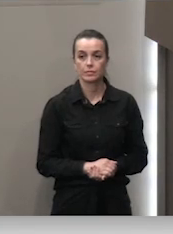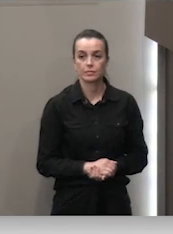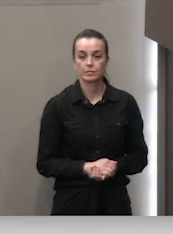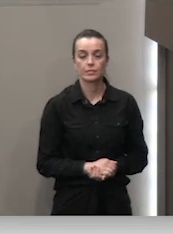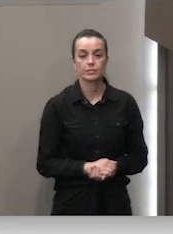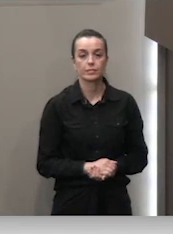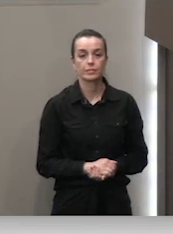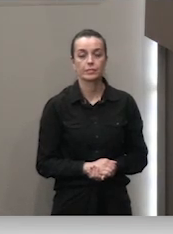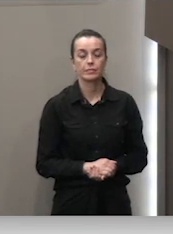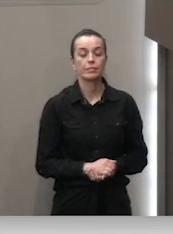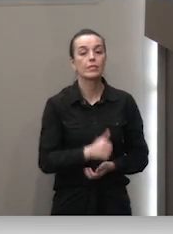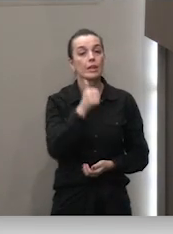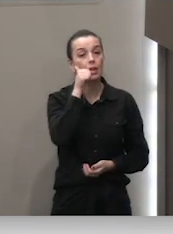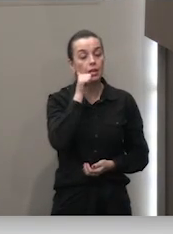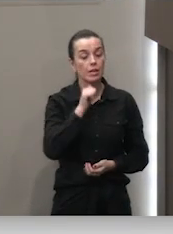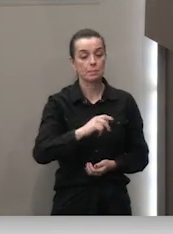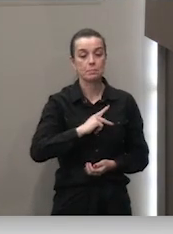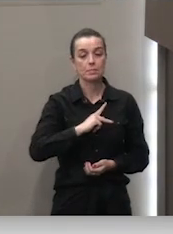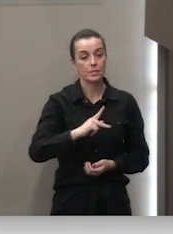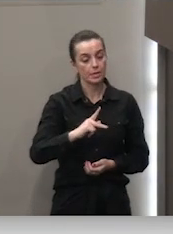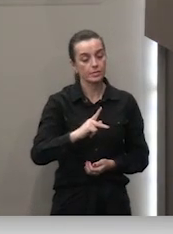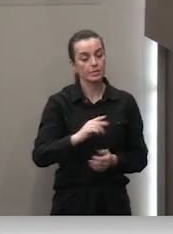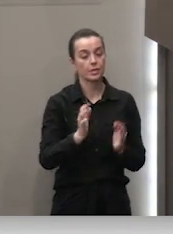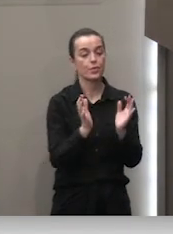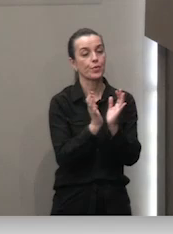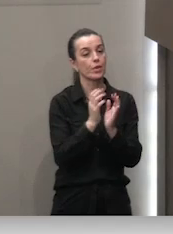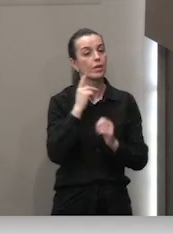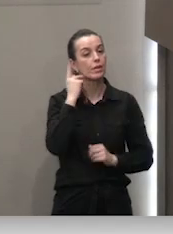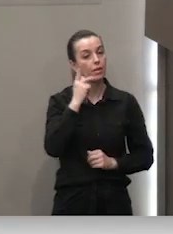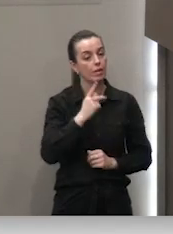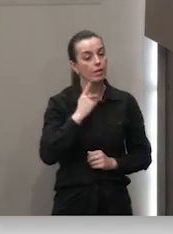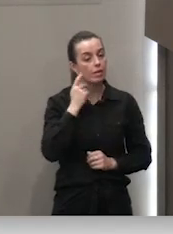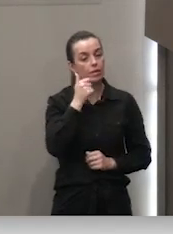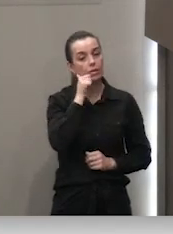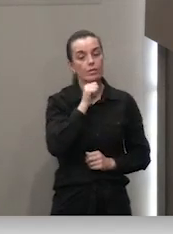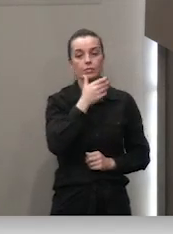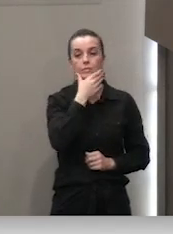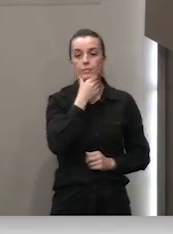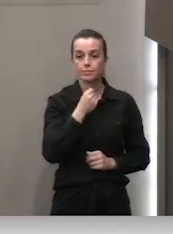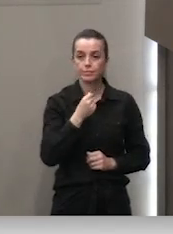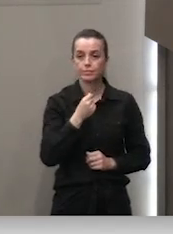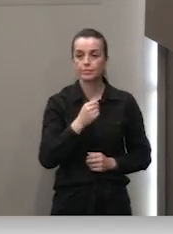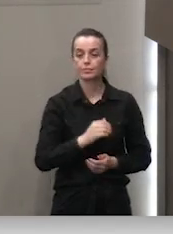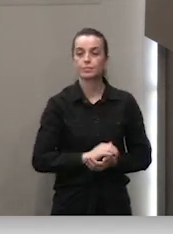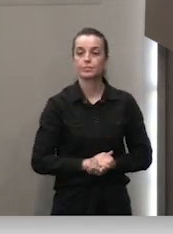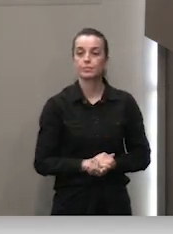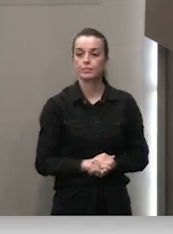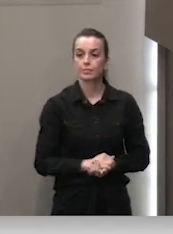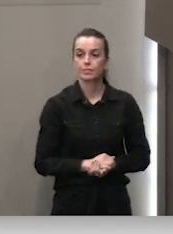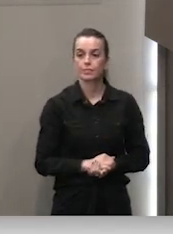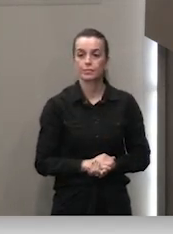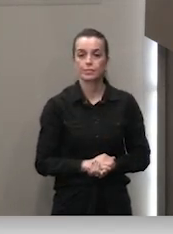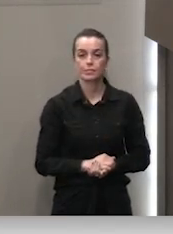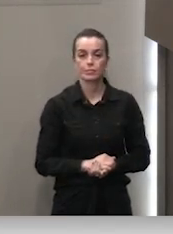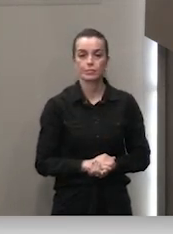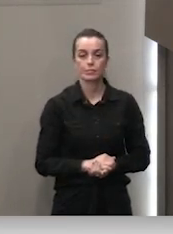Senhora Presidente, colegas vereadores, colega vereadora que acaba de chegar, nós temos reclamado